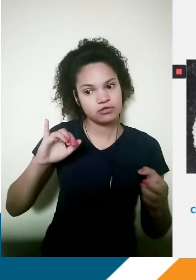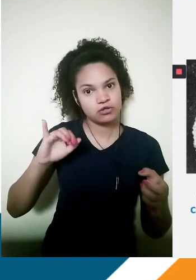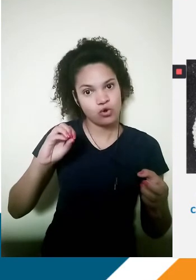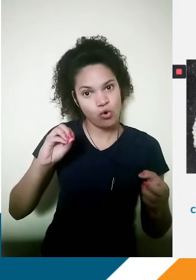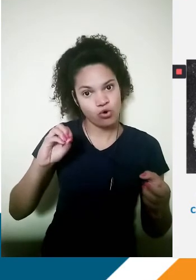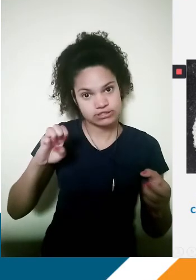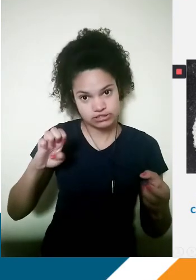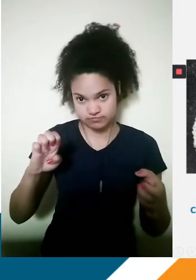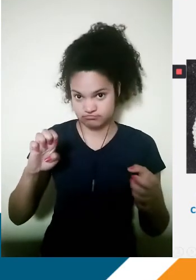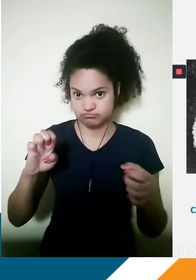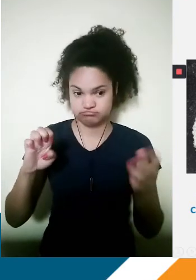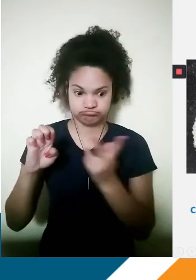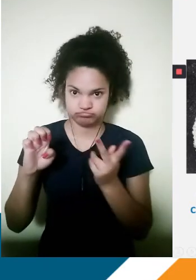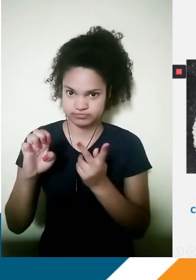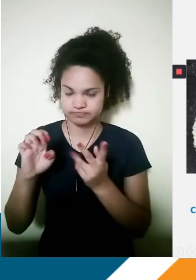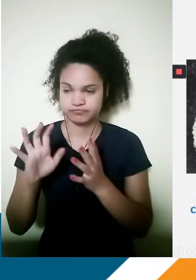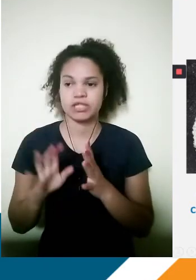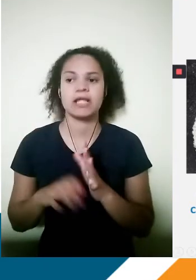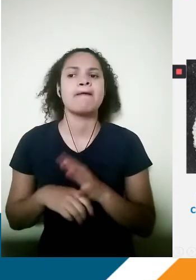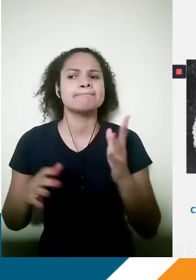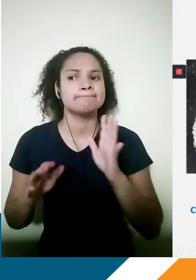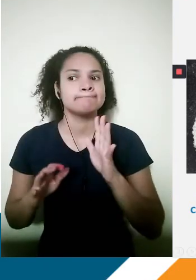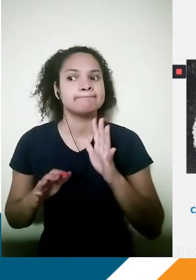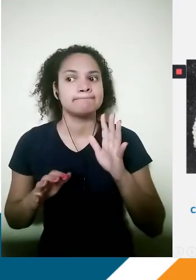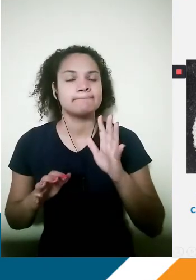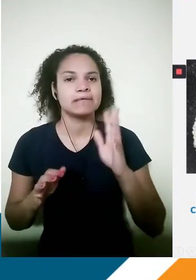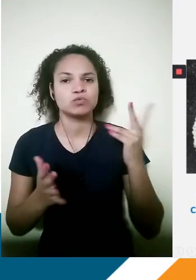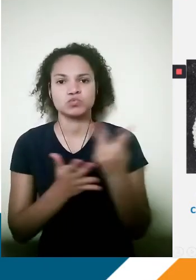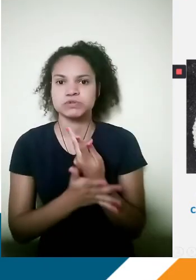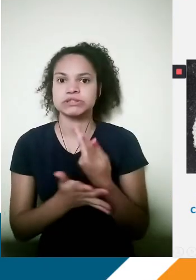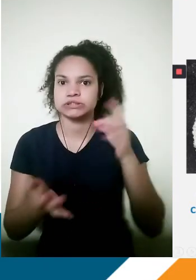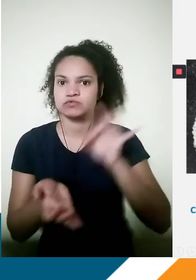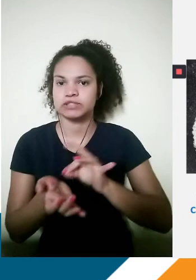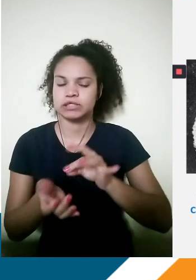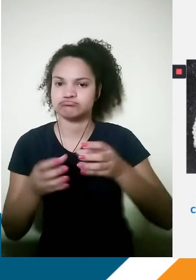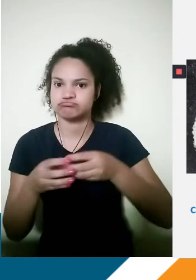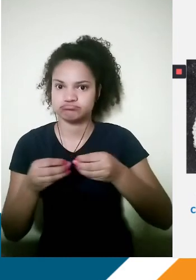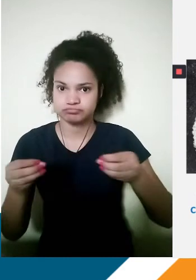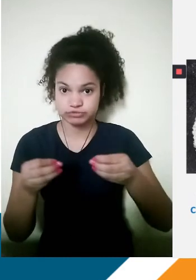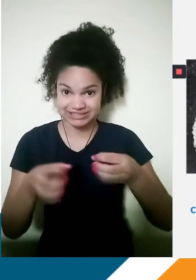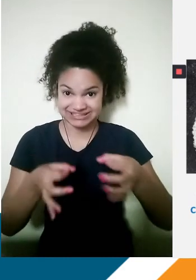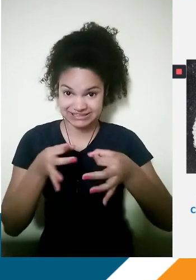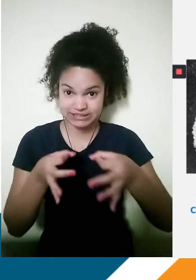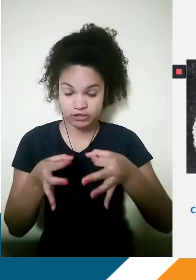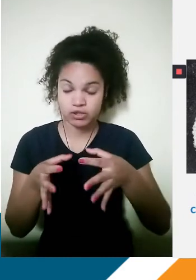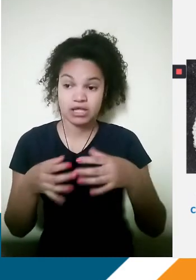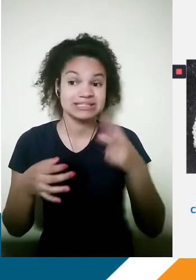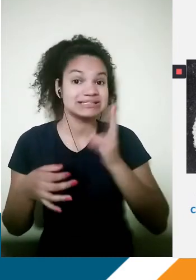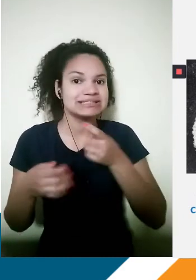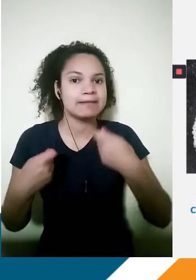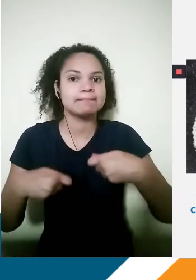ocorrer a divisão celular, nós já discutimos isso em aulas anteriores, em vídeos anteriores, sempre é